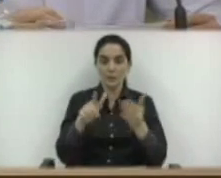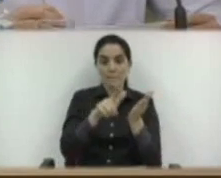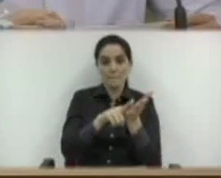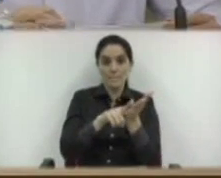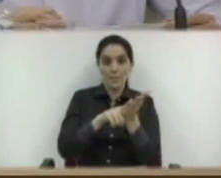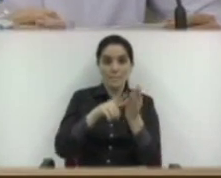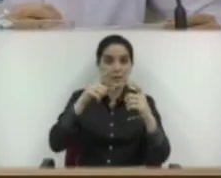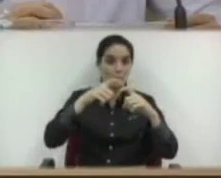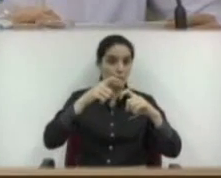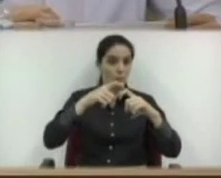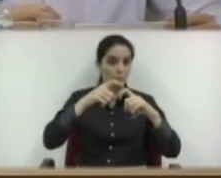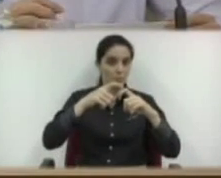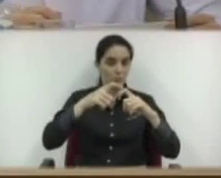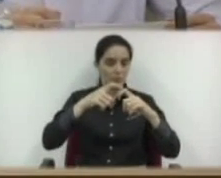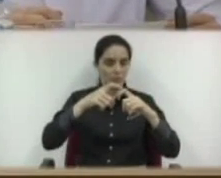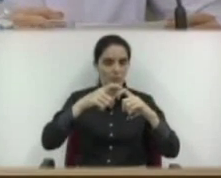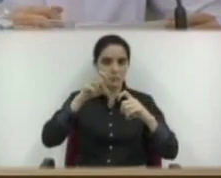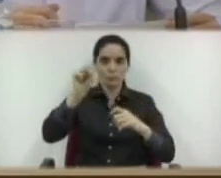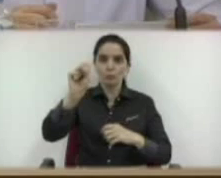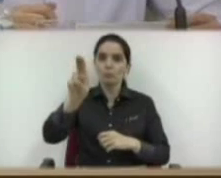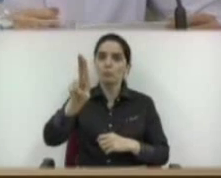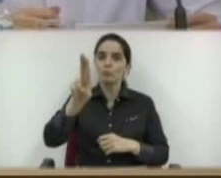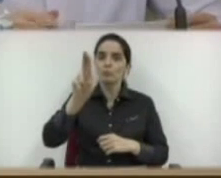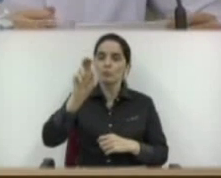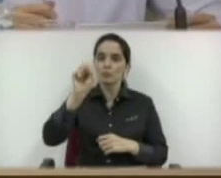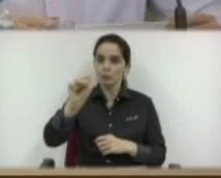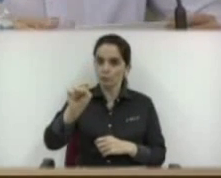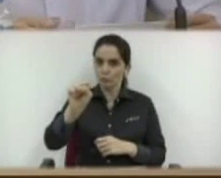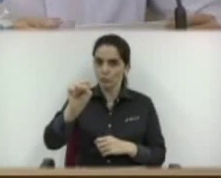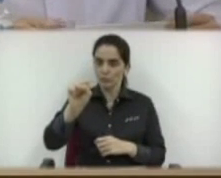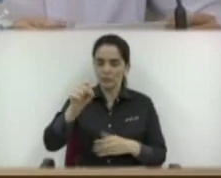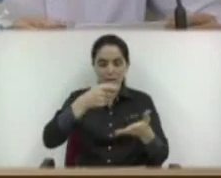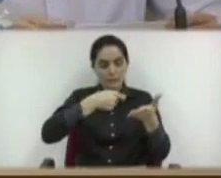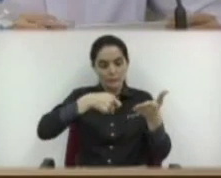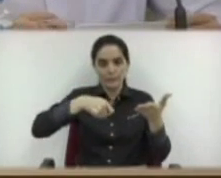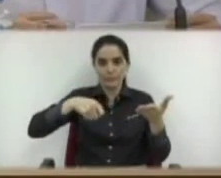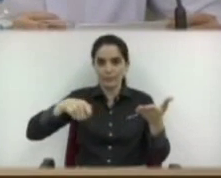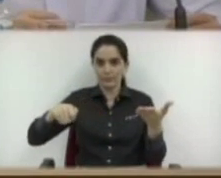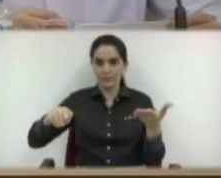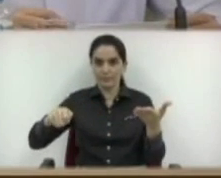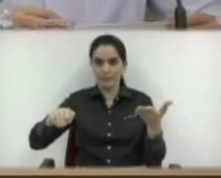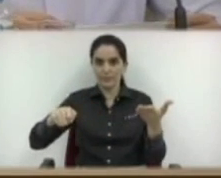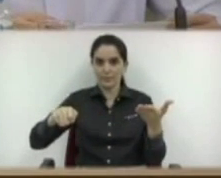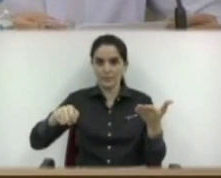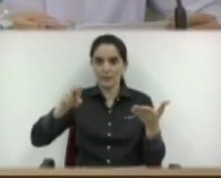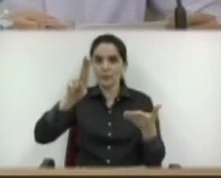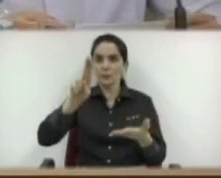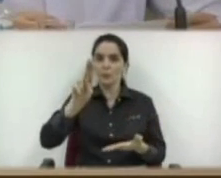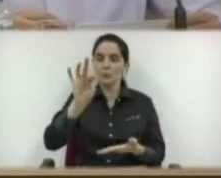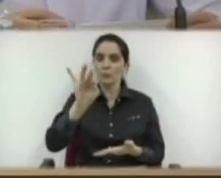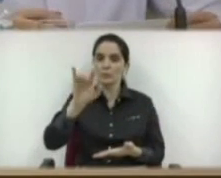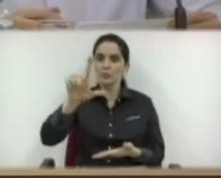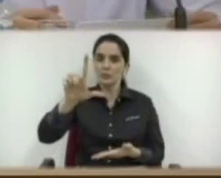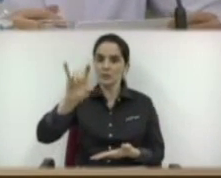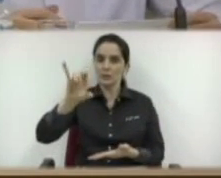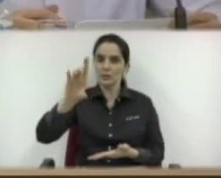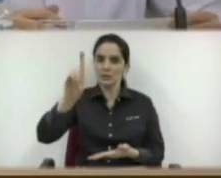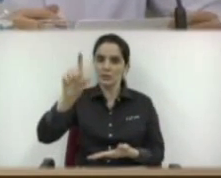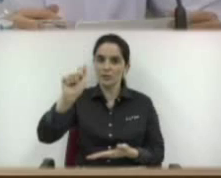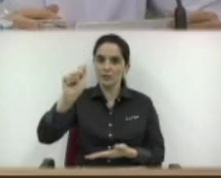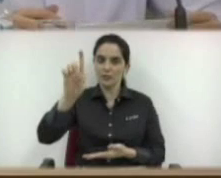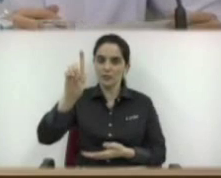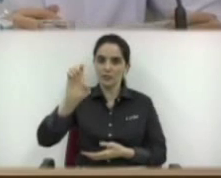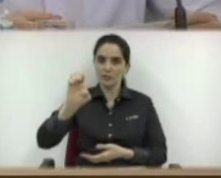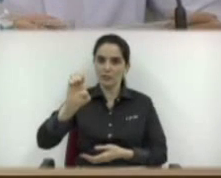expedidas pelo Sistema Único de Saúde, SUS, os seguintes dizeres: utilidade pública,